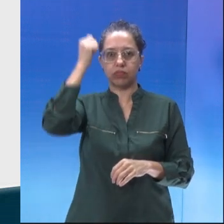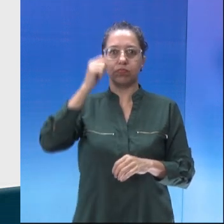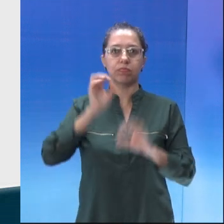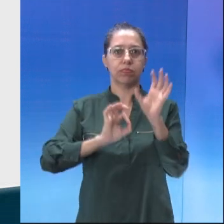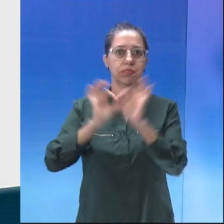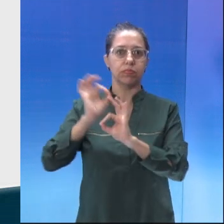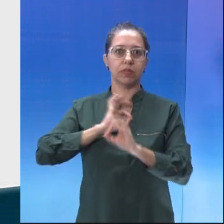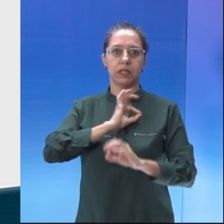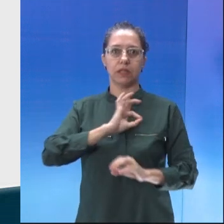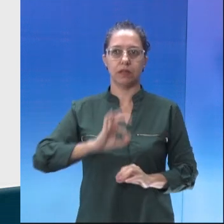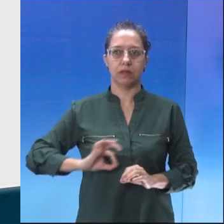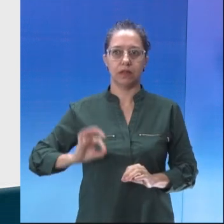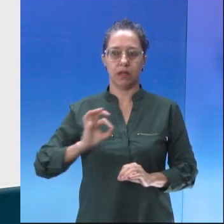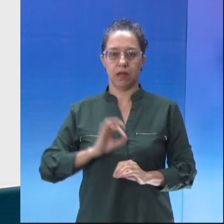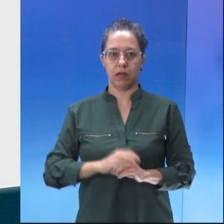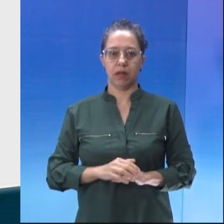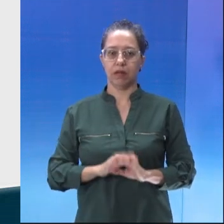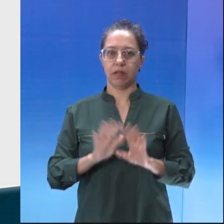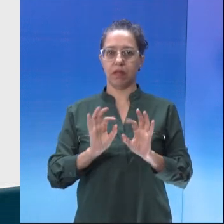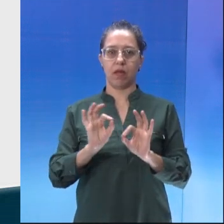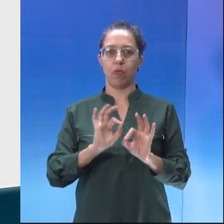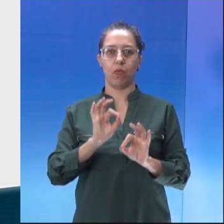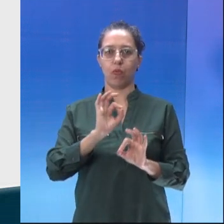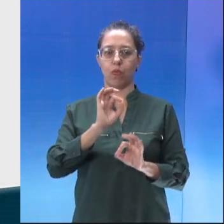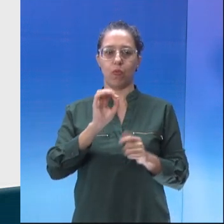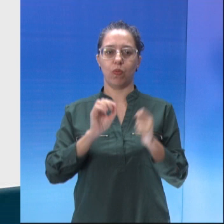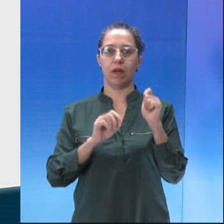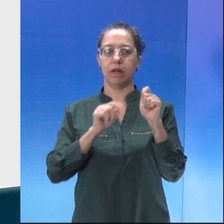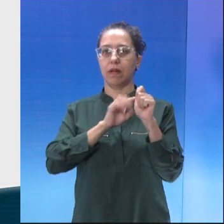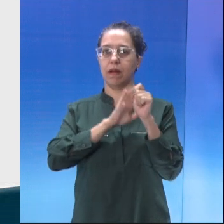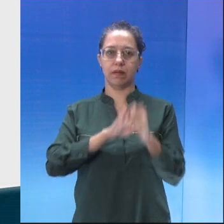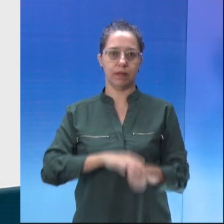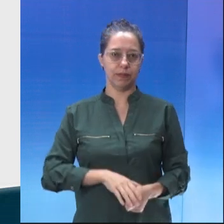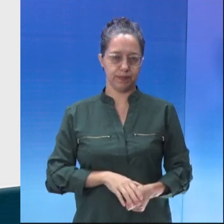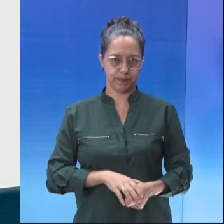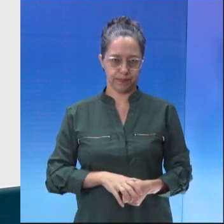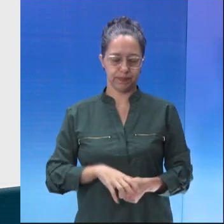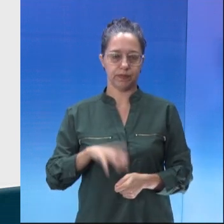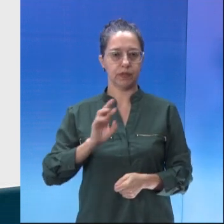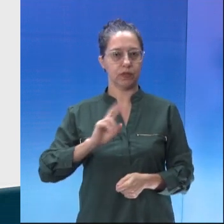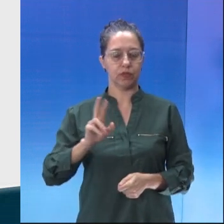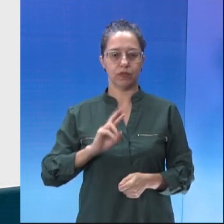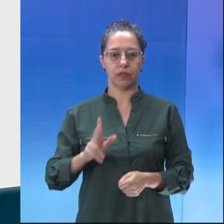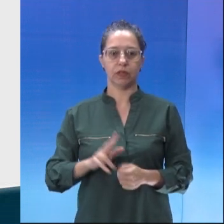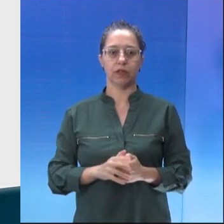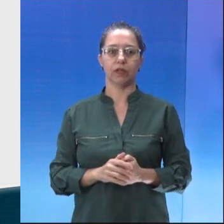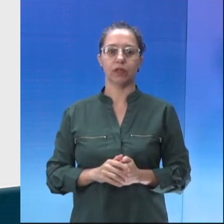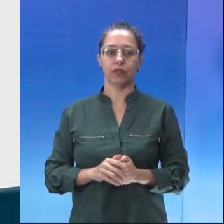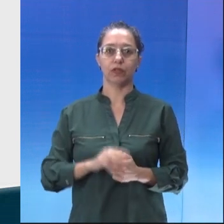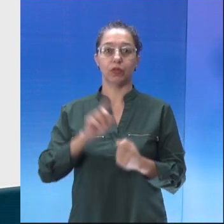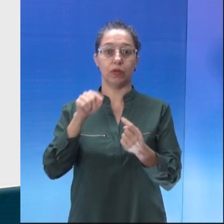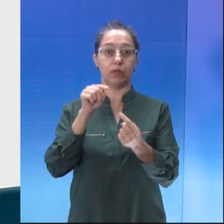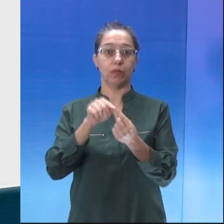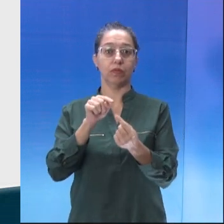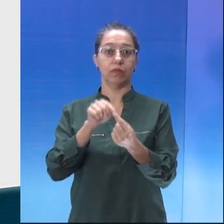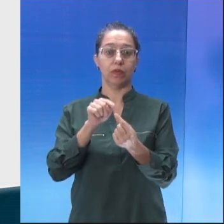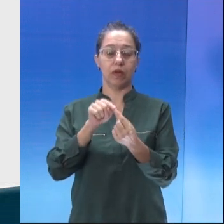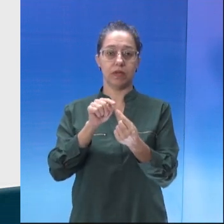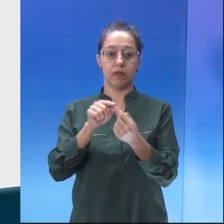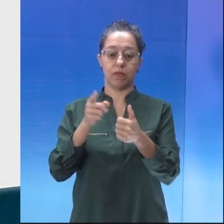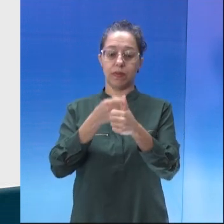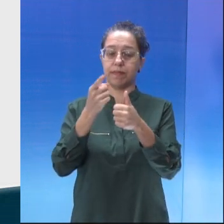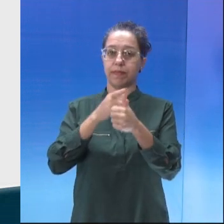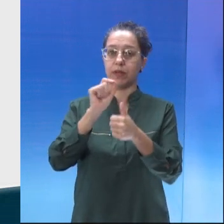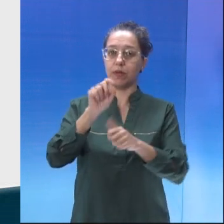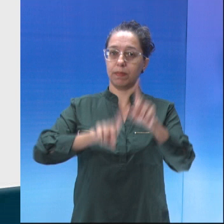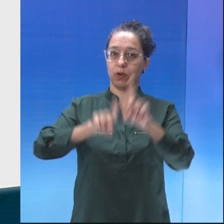é totalmente independente do que a gente precisa com relação à questão da proteína. Primeiro eu tenho a